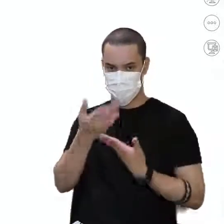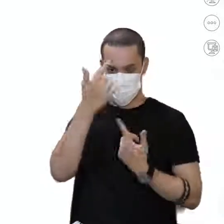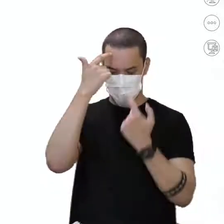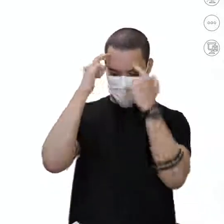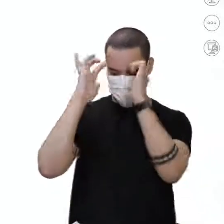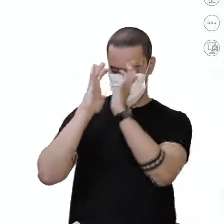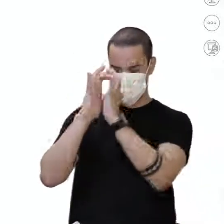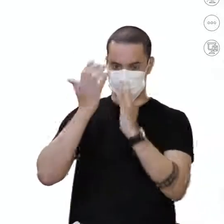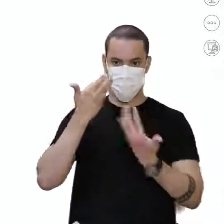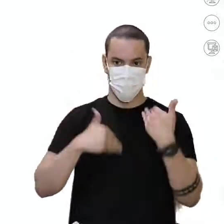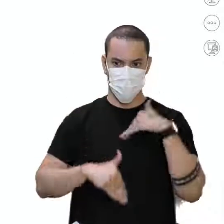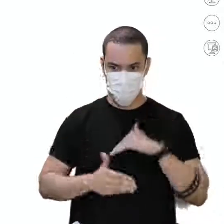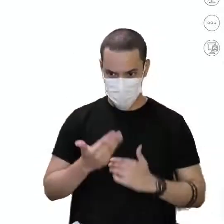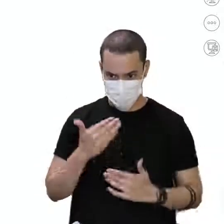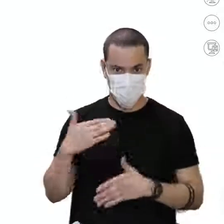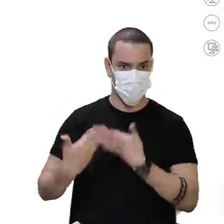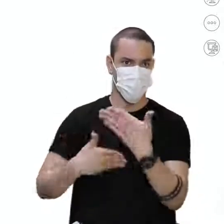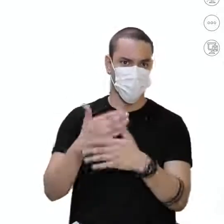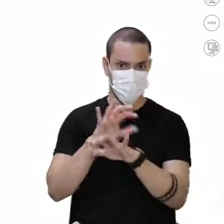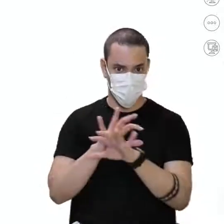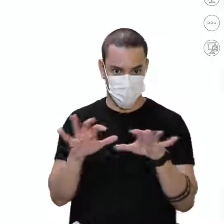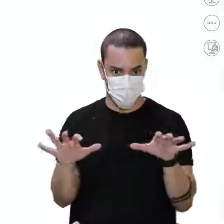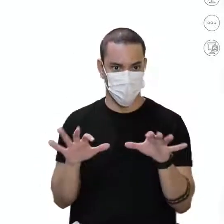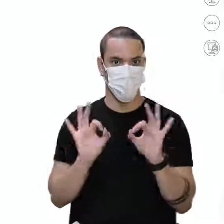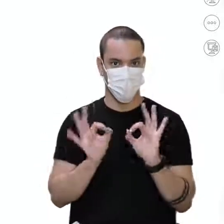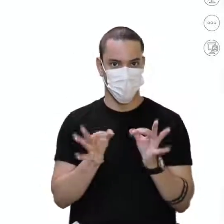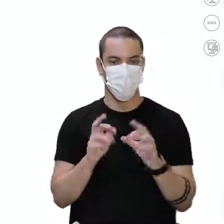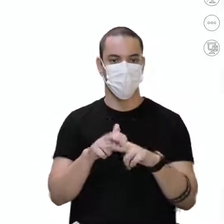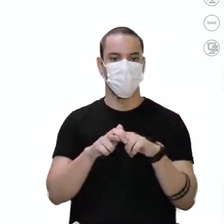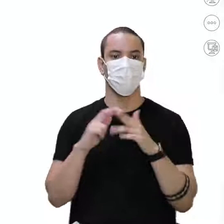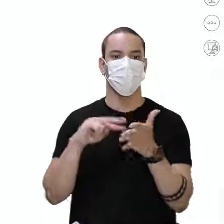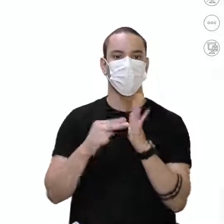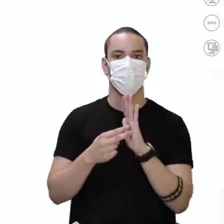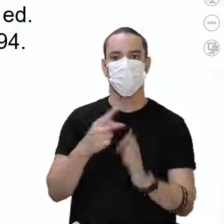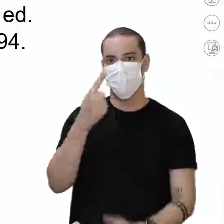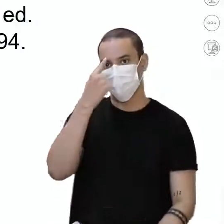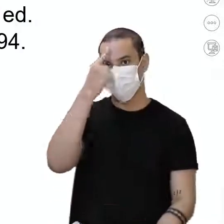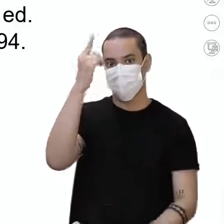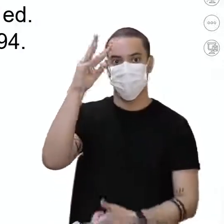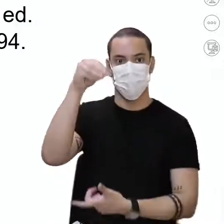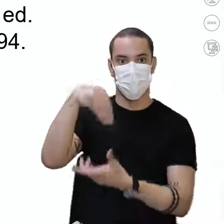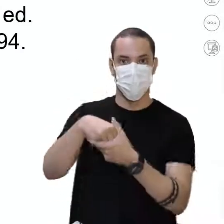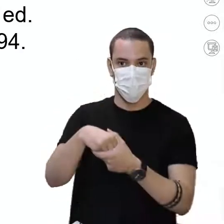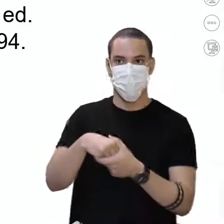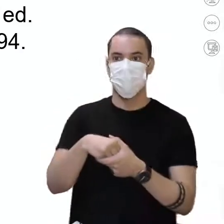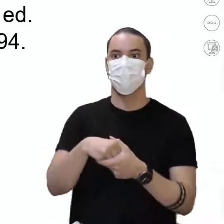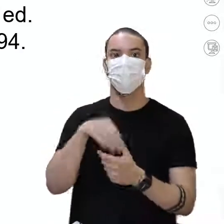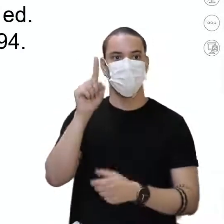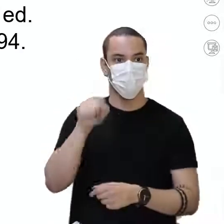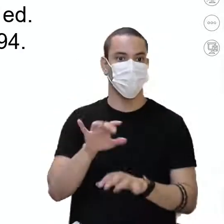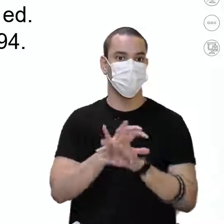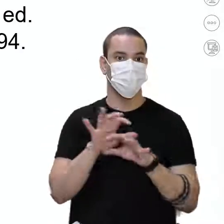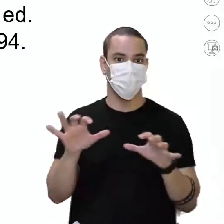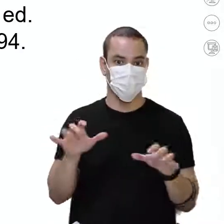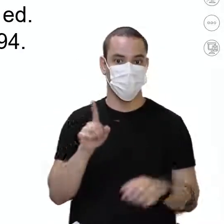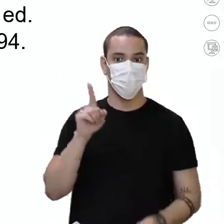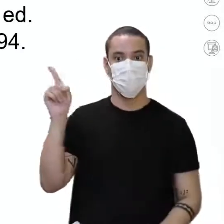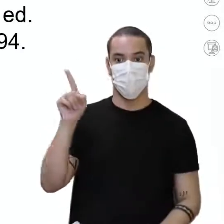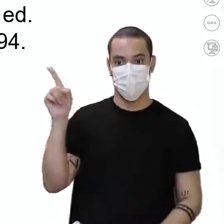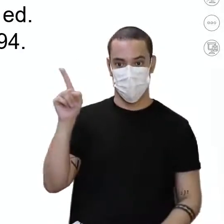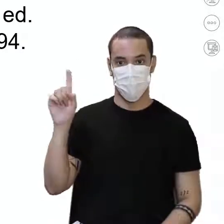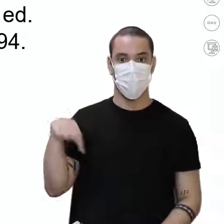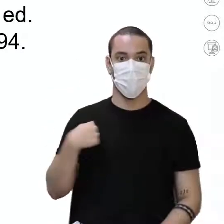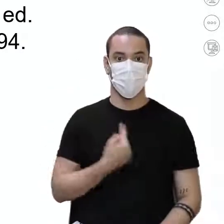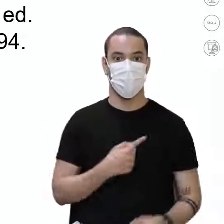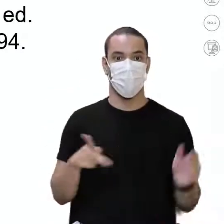nosso cérebro, corpo e assim por diante. Alright? Então dá a ideia de quê? Exatamente de contraste. Olha aí, essas são as